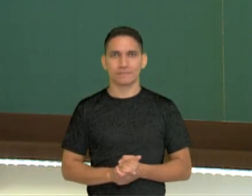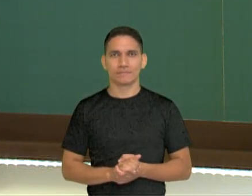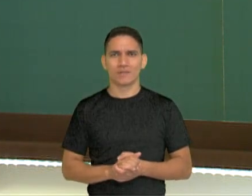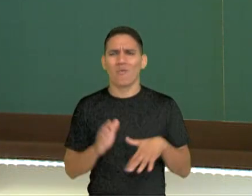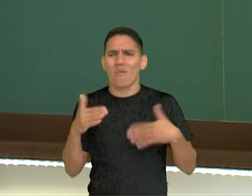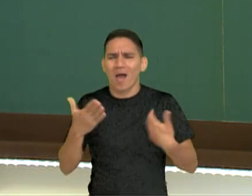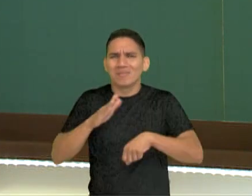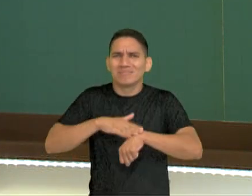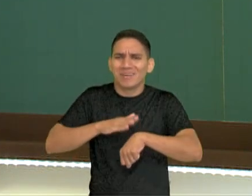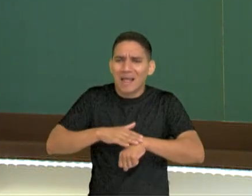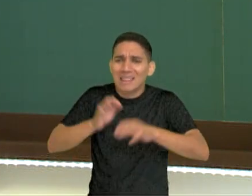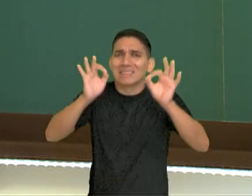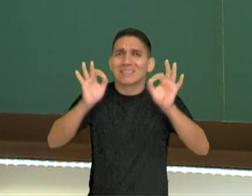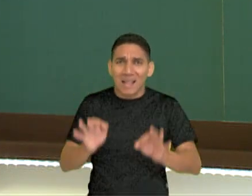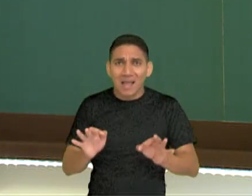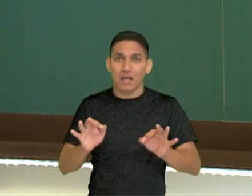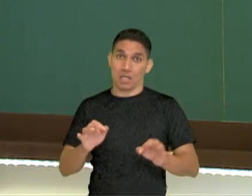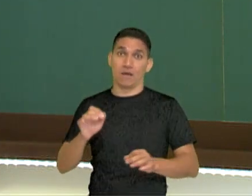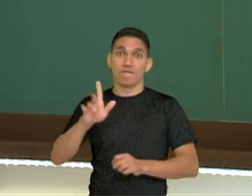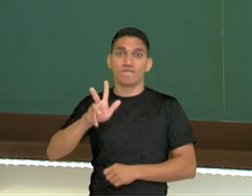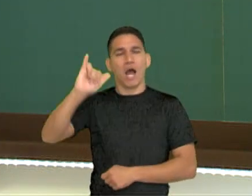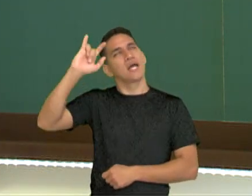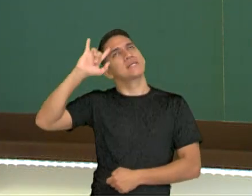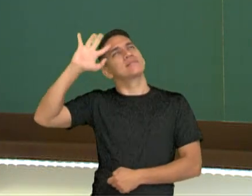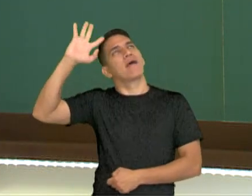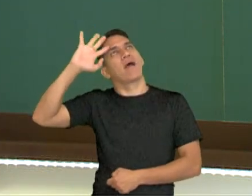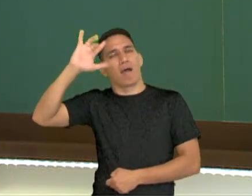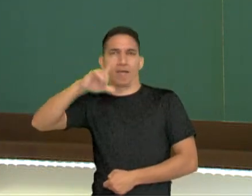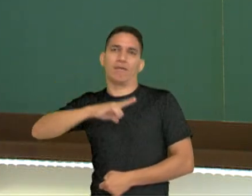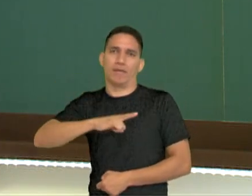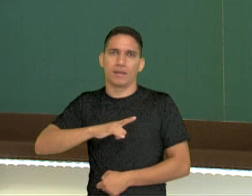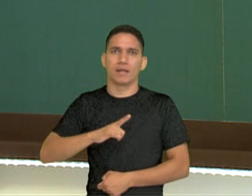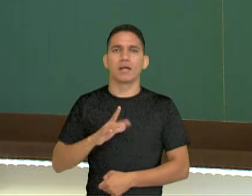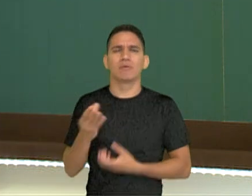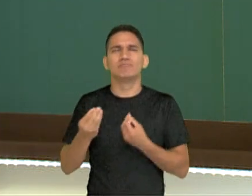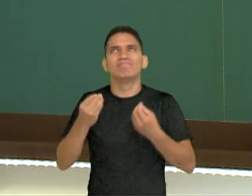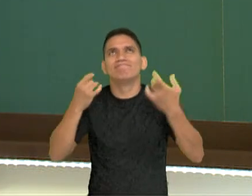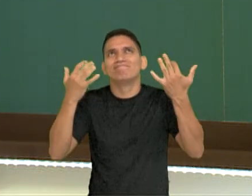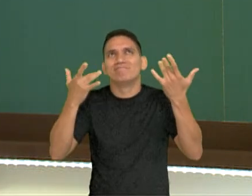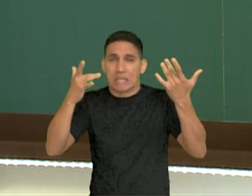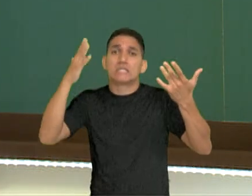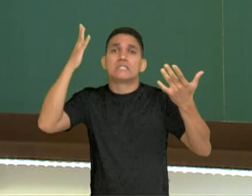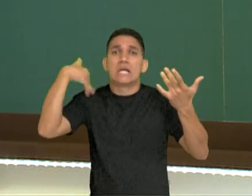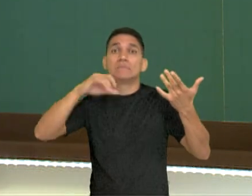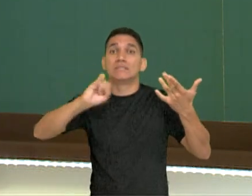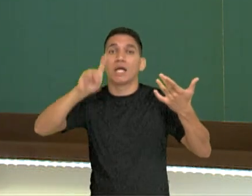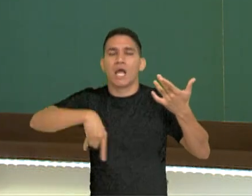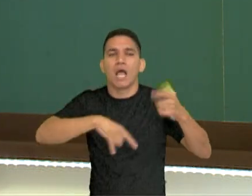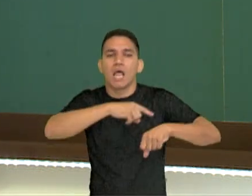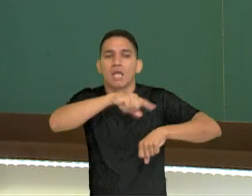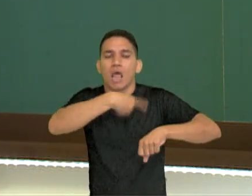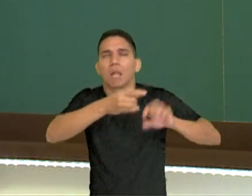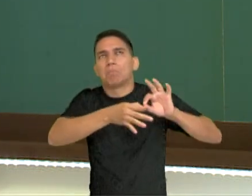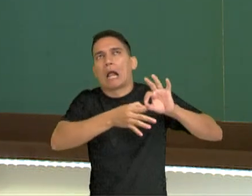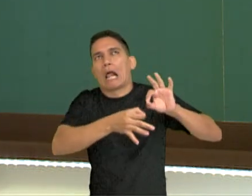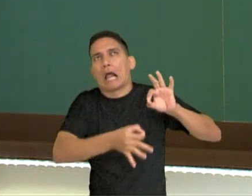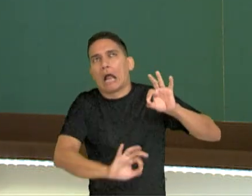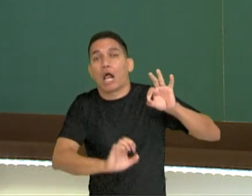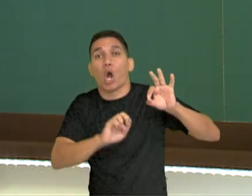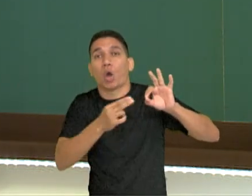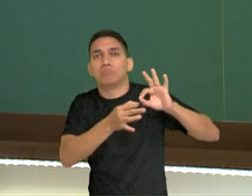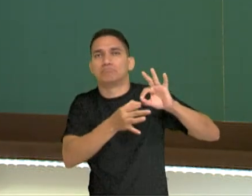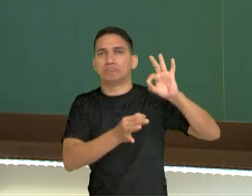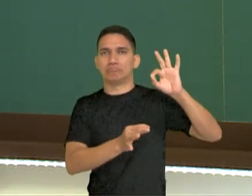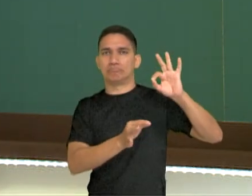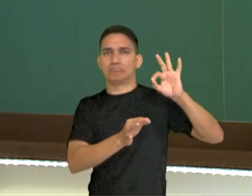temporal exato. Nós vamos ter uma ideia, uma noção de que foi um tempo longo, né, mas às vezes não sabemos se